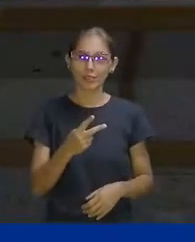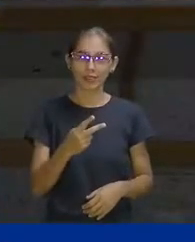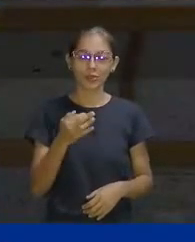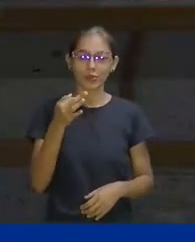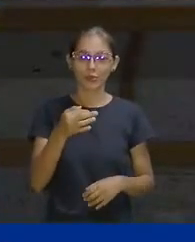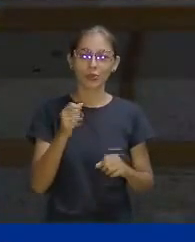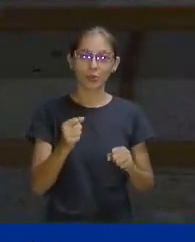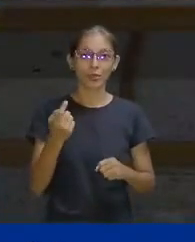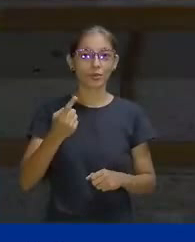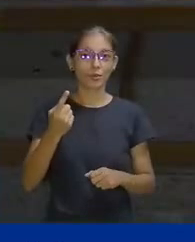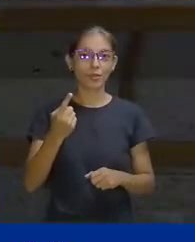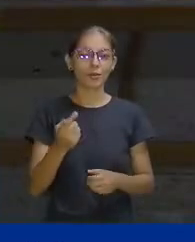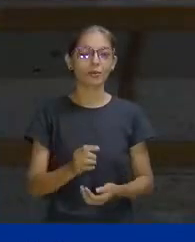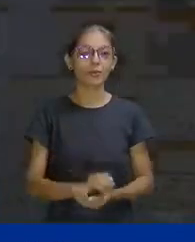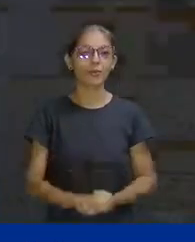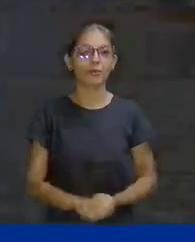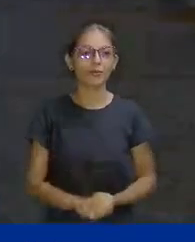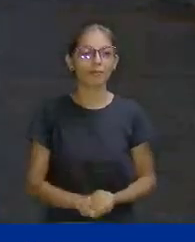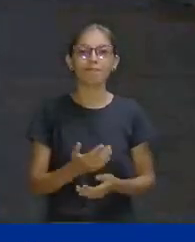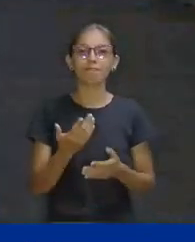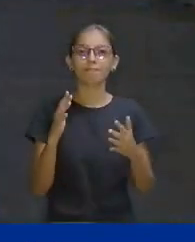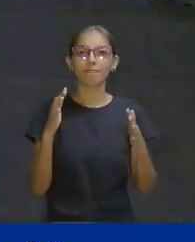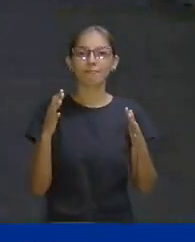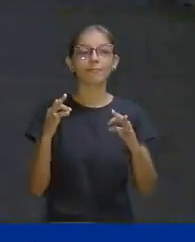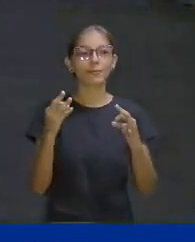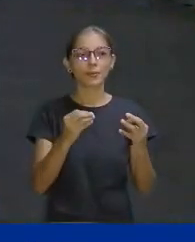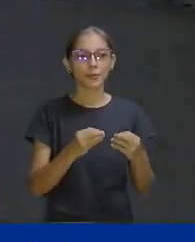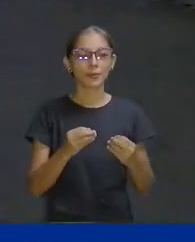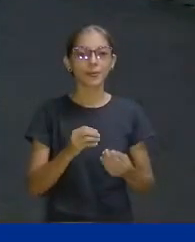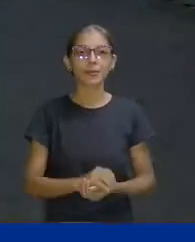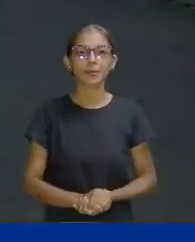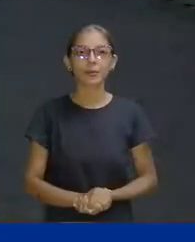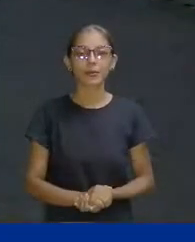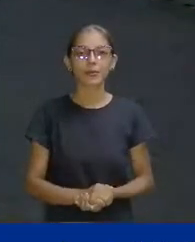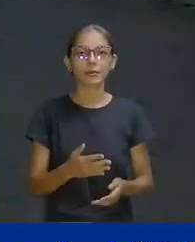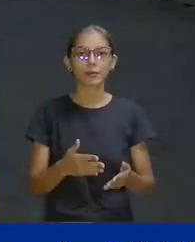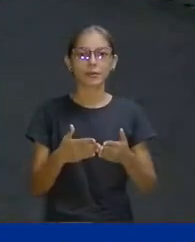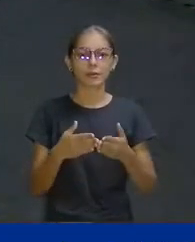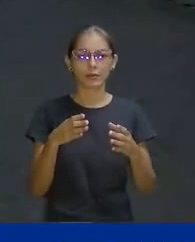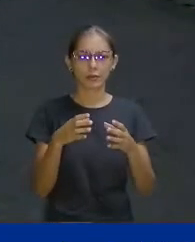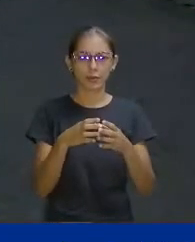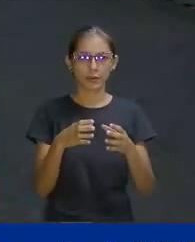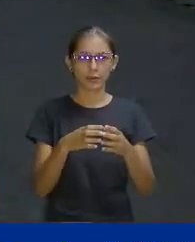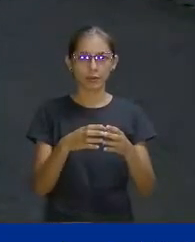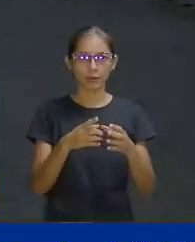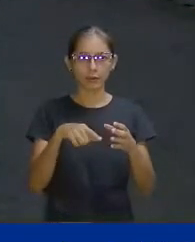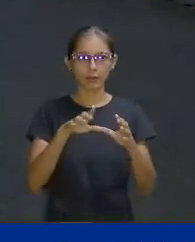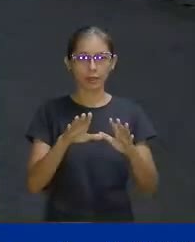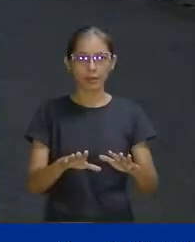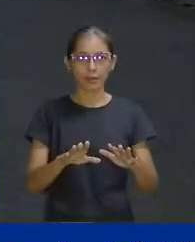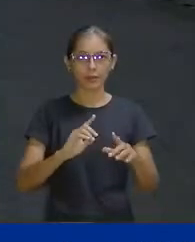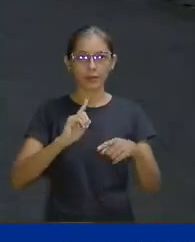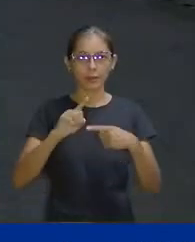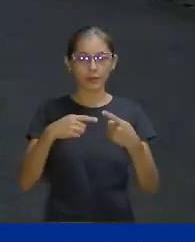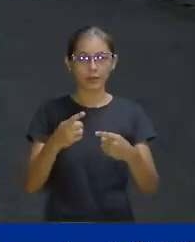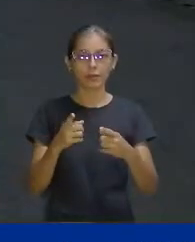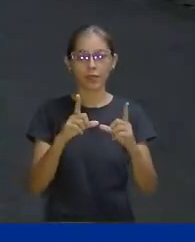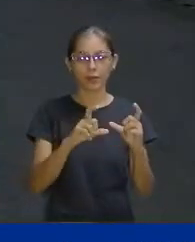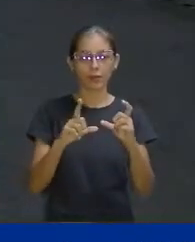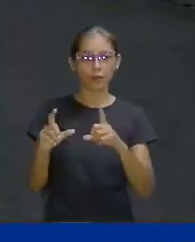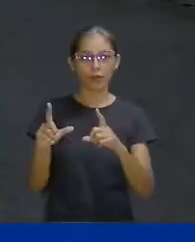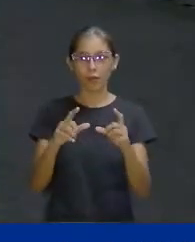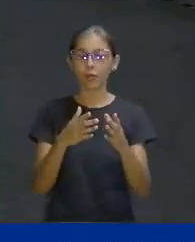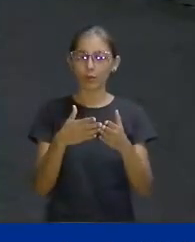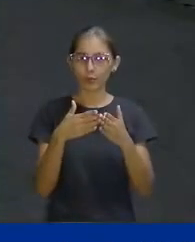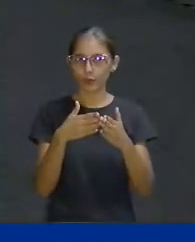Parabéns então a todos, aprovada. Eu peço só para o núcleo de sustentabilidade ficar ao final aí para nós fazermos os